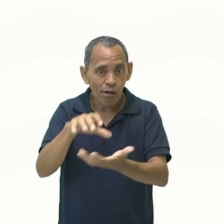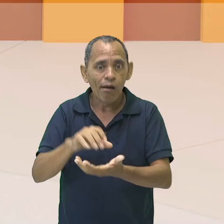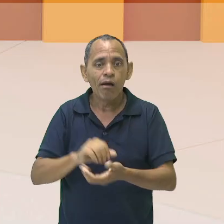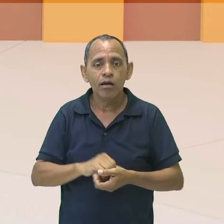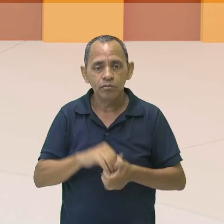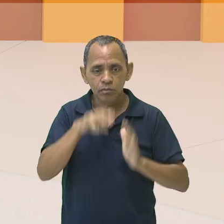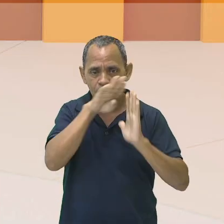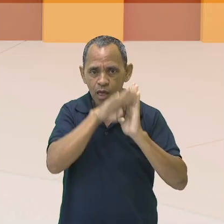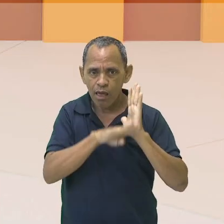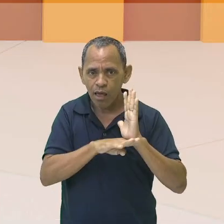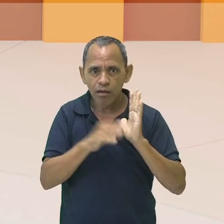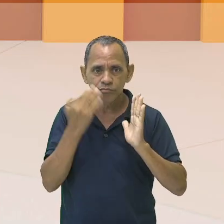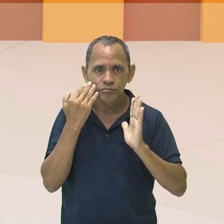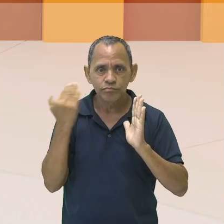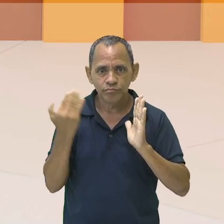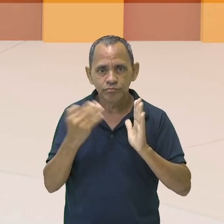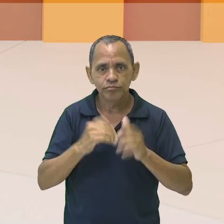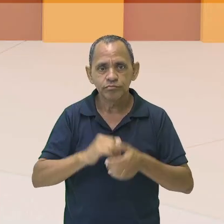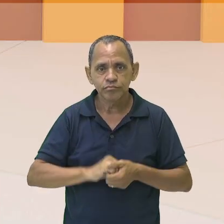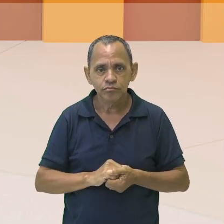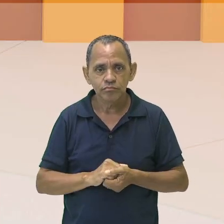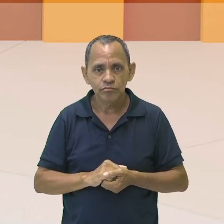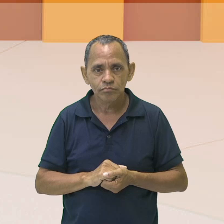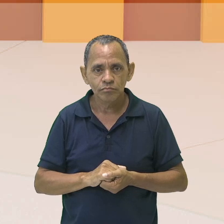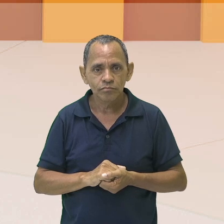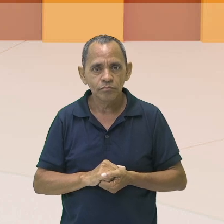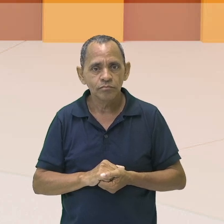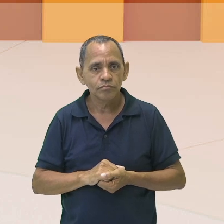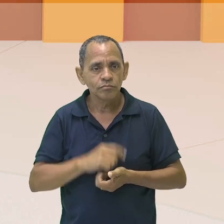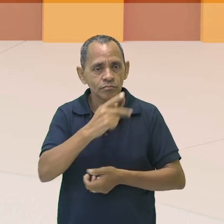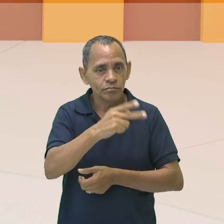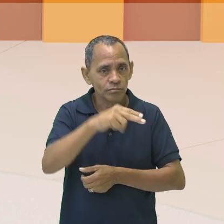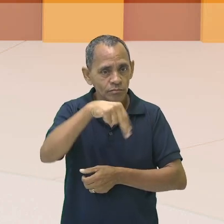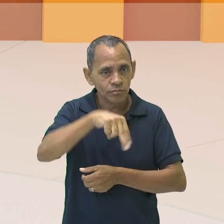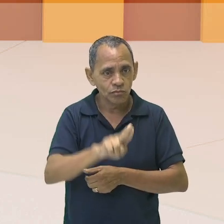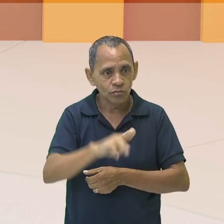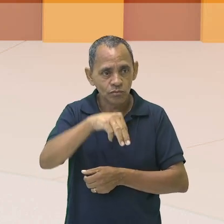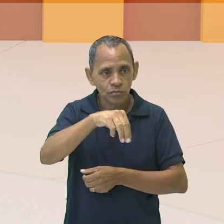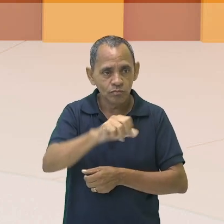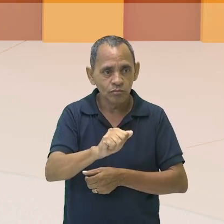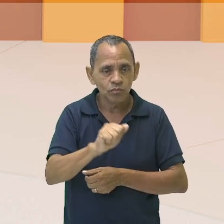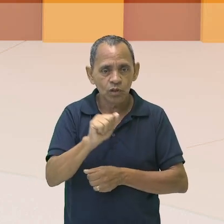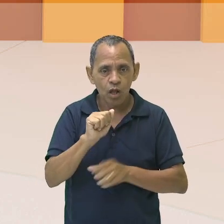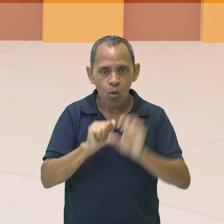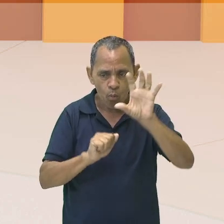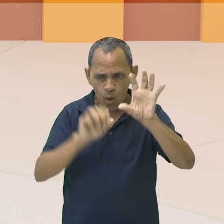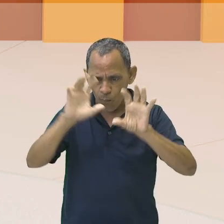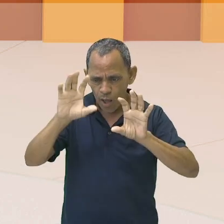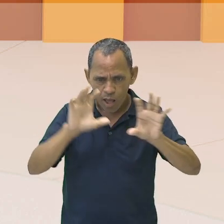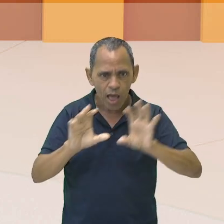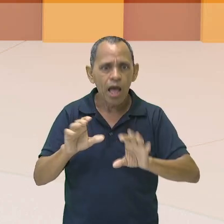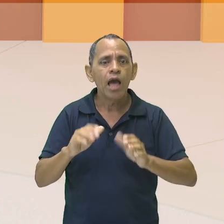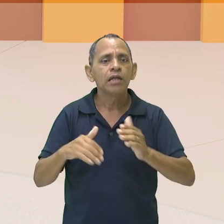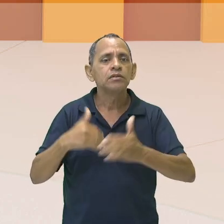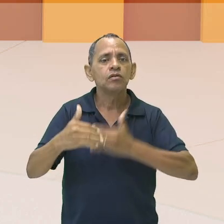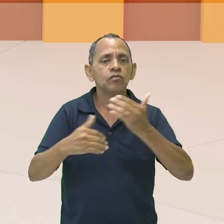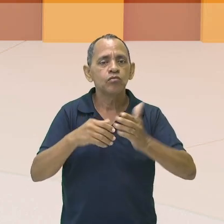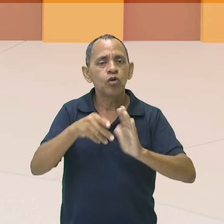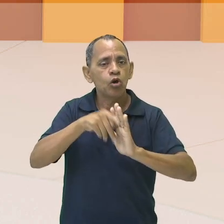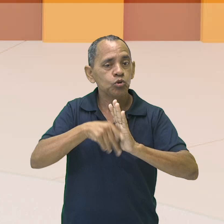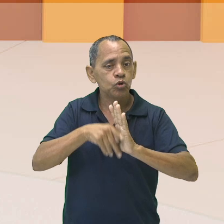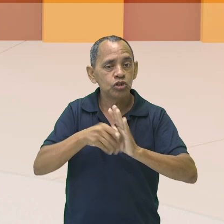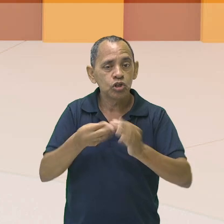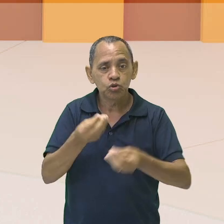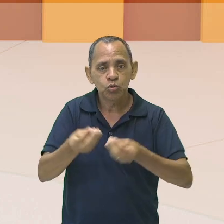áreas aqui em que o PNUMA ele desenvolve ali os seus programas,